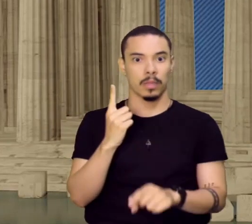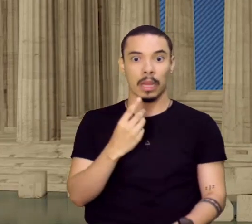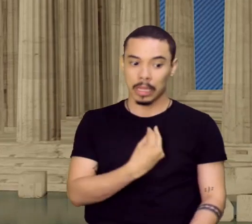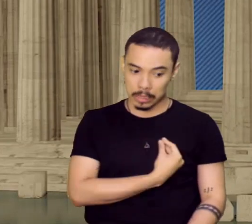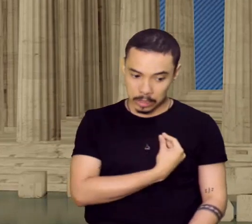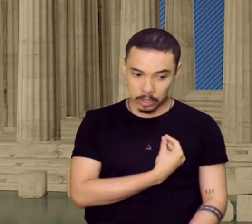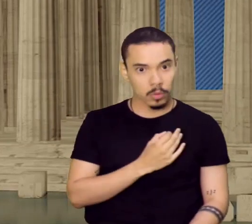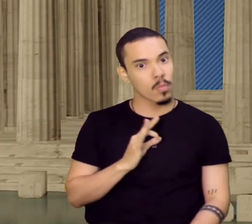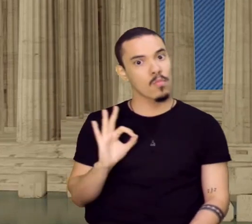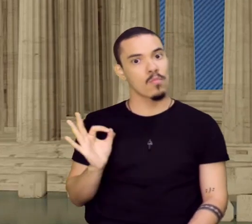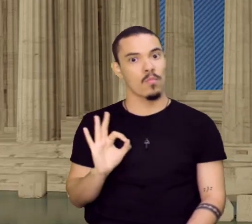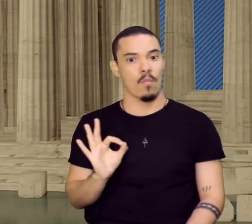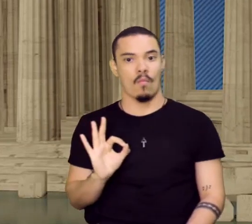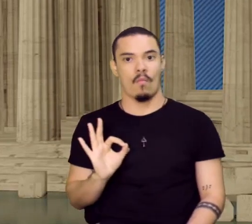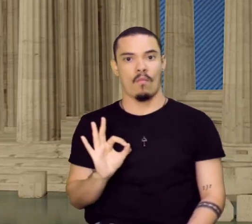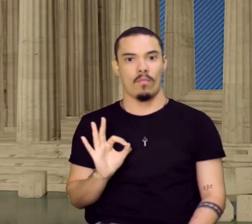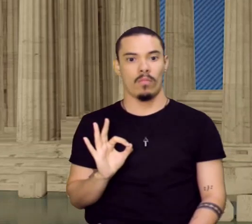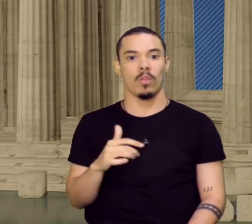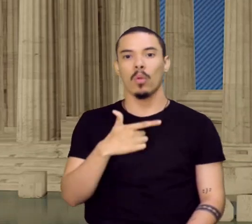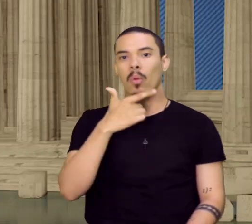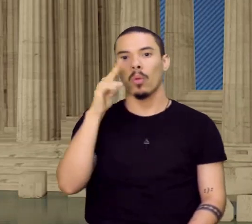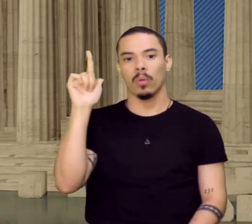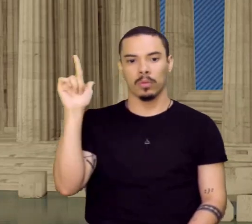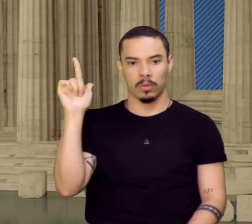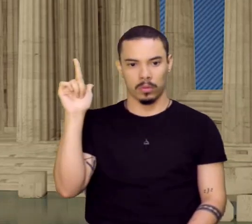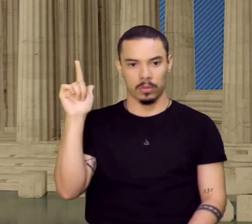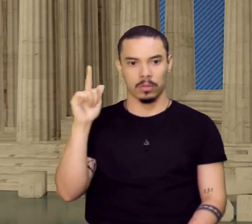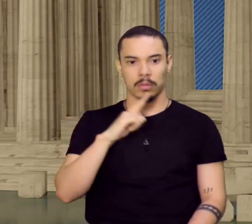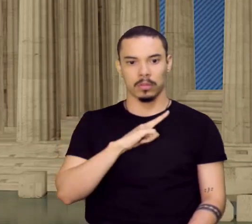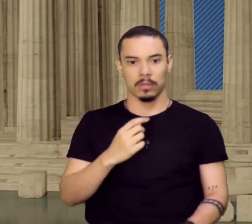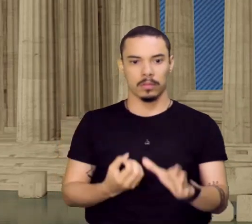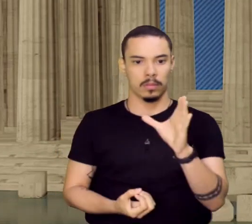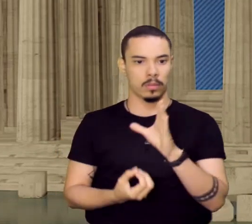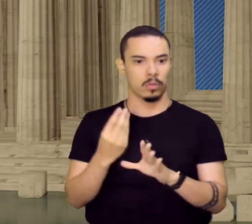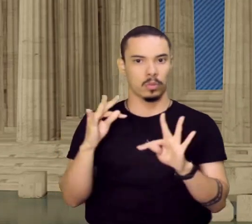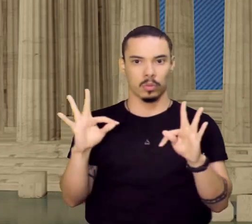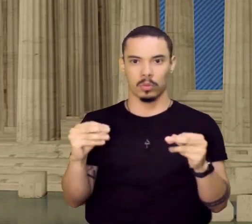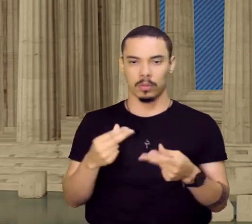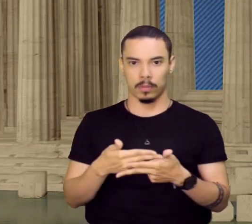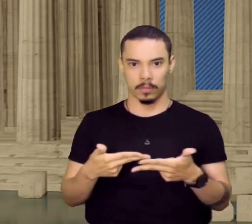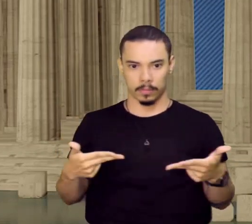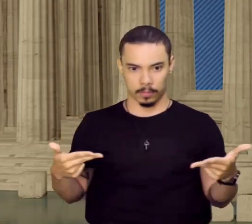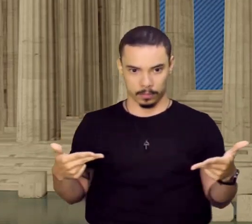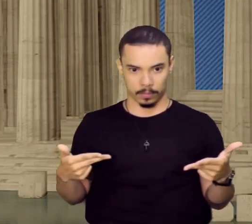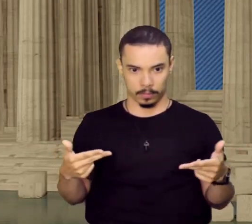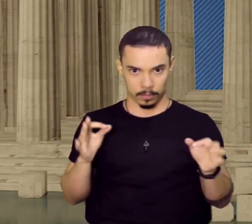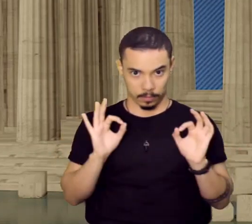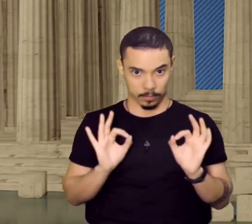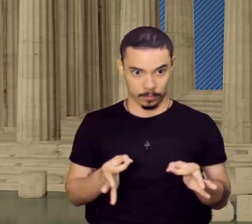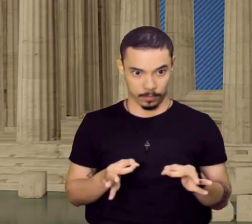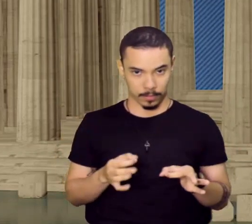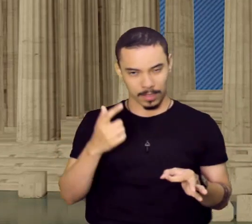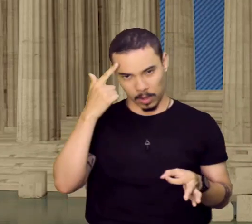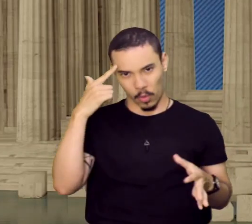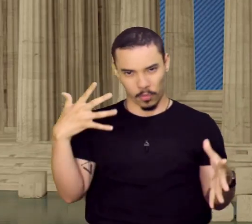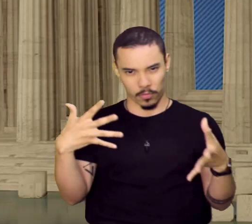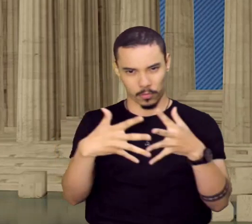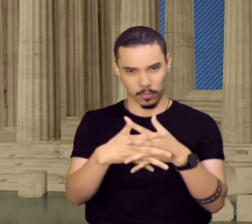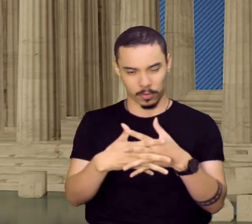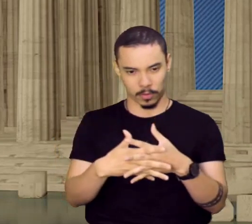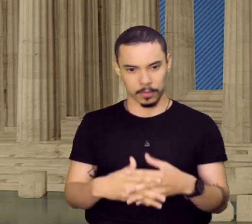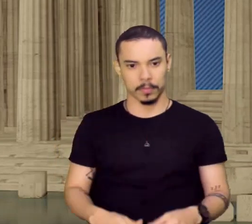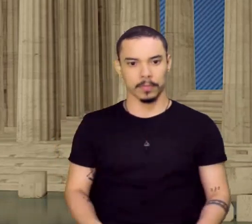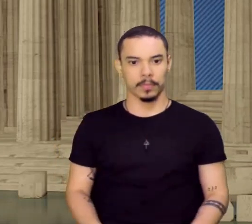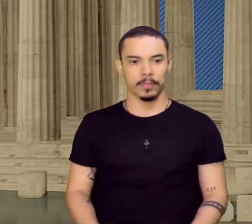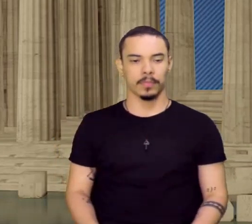outros elementos da natureza que se originaram a todas as coisas. Olha só como confunde a nossa mente, né? As